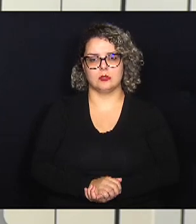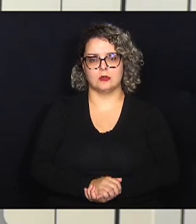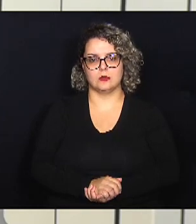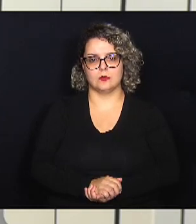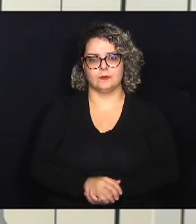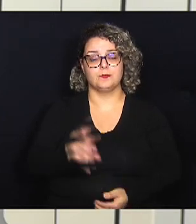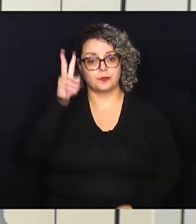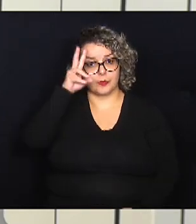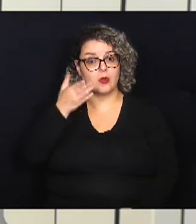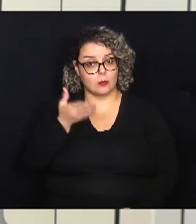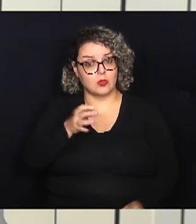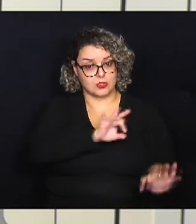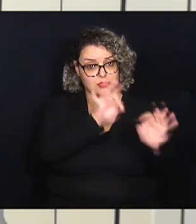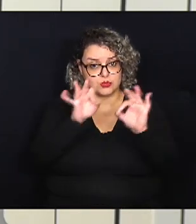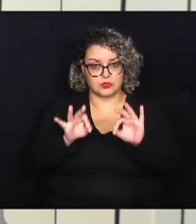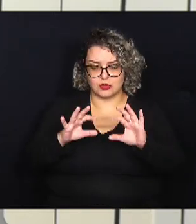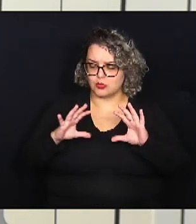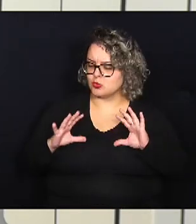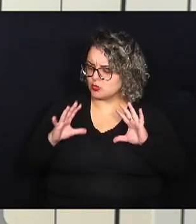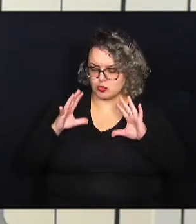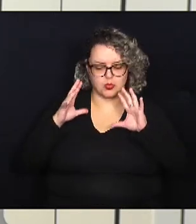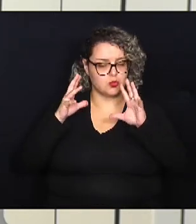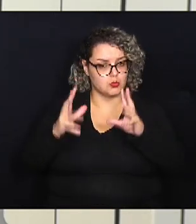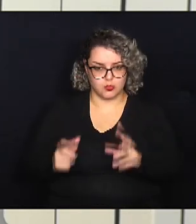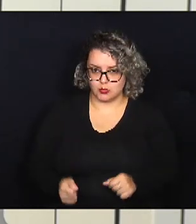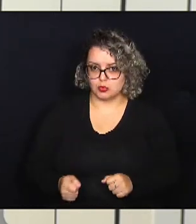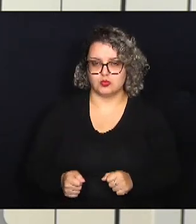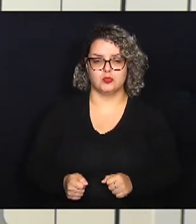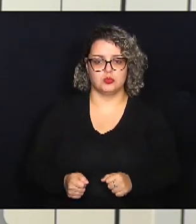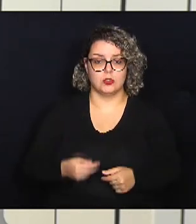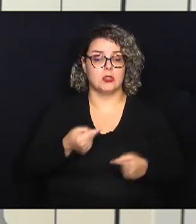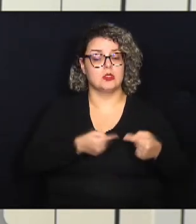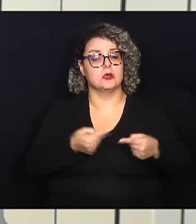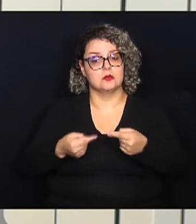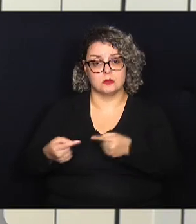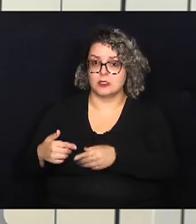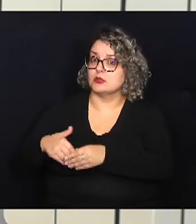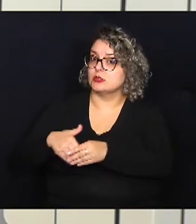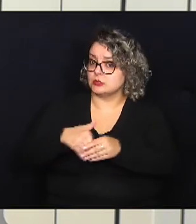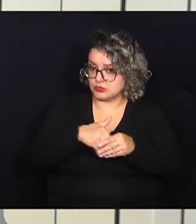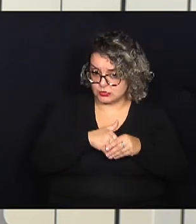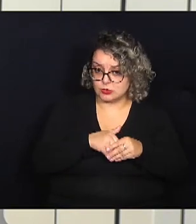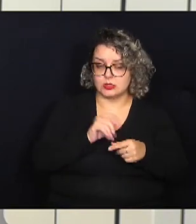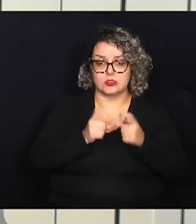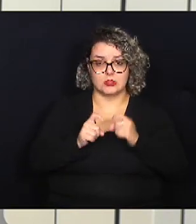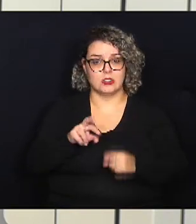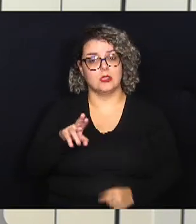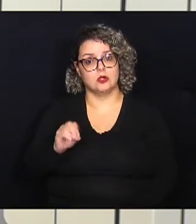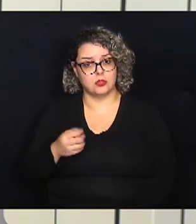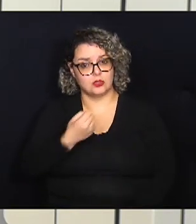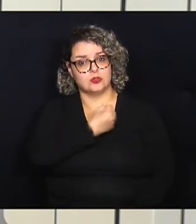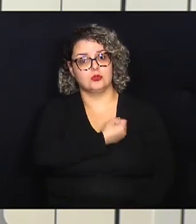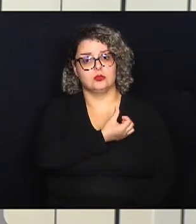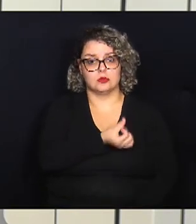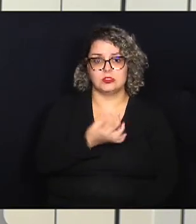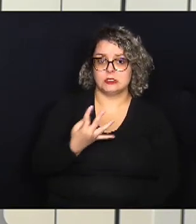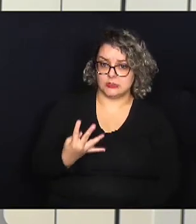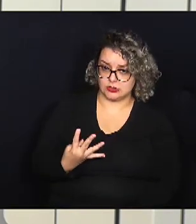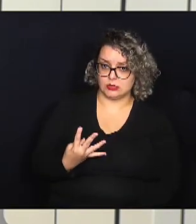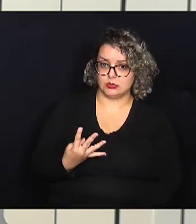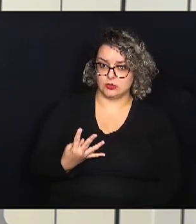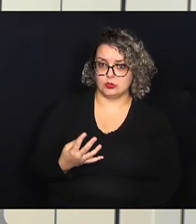Lembrando que você pode assistir na íntegra todas as discussões e votações da reunião ordinária de número 64